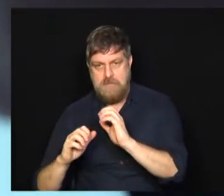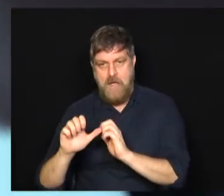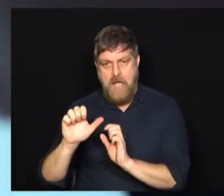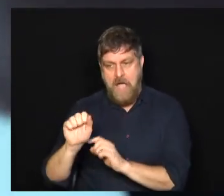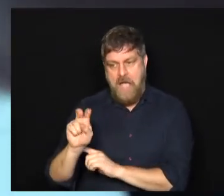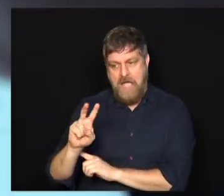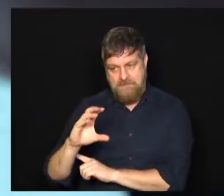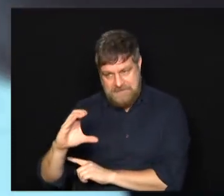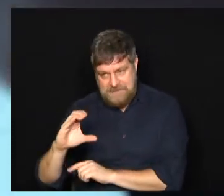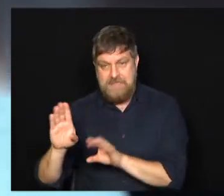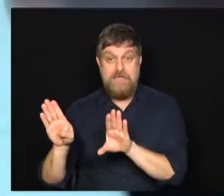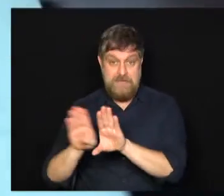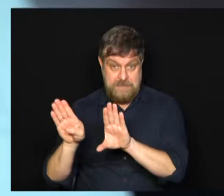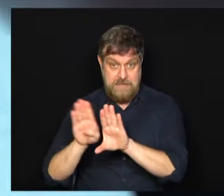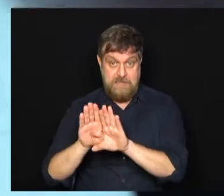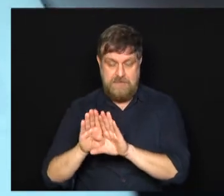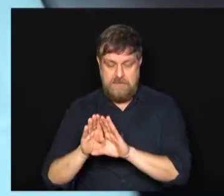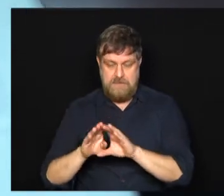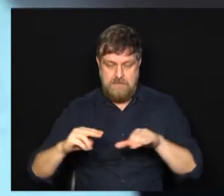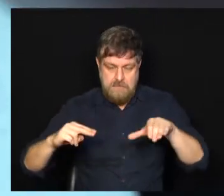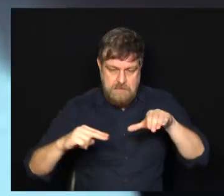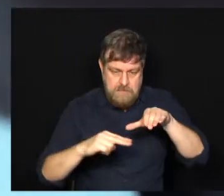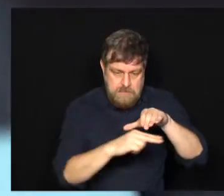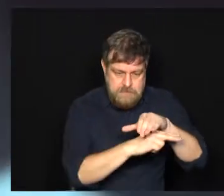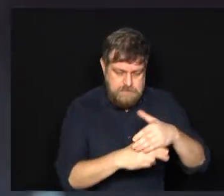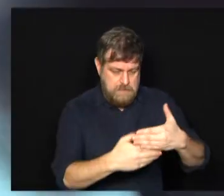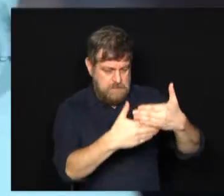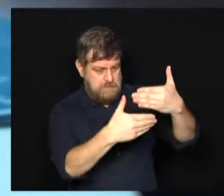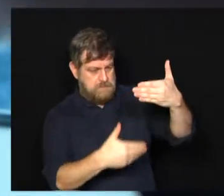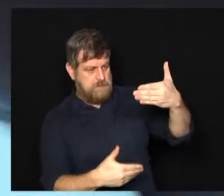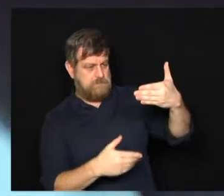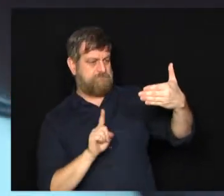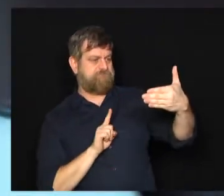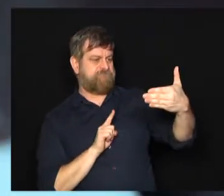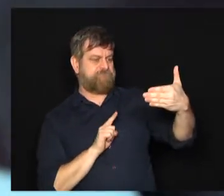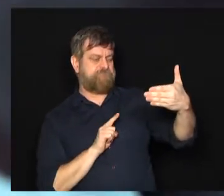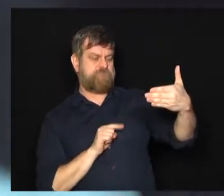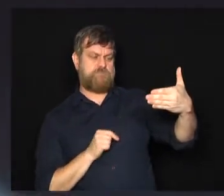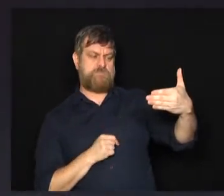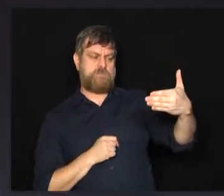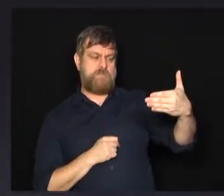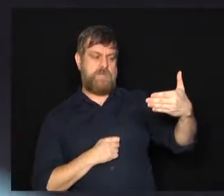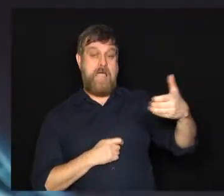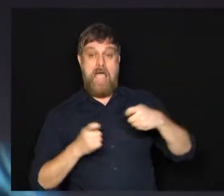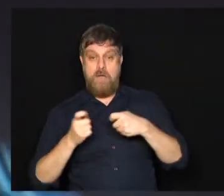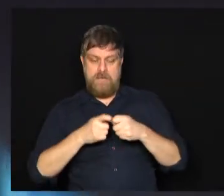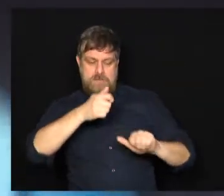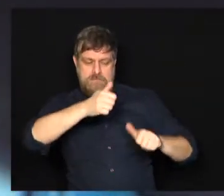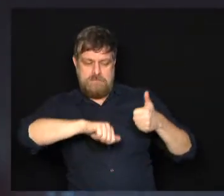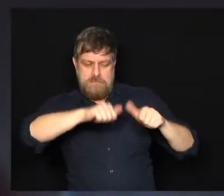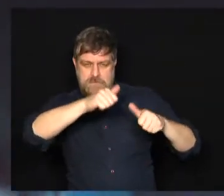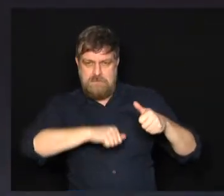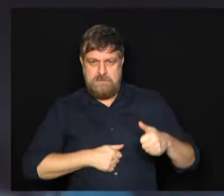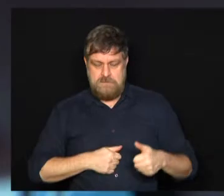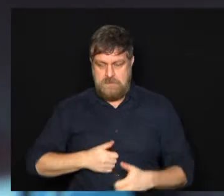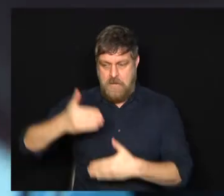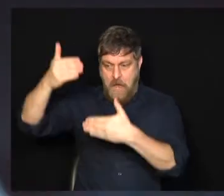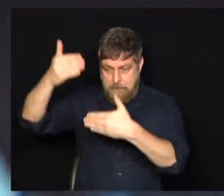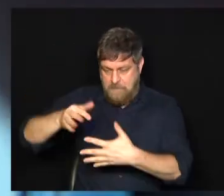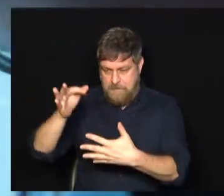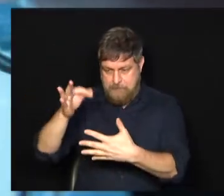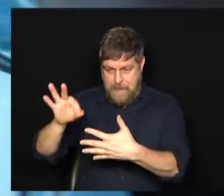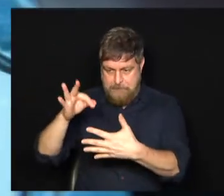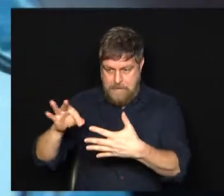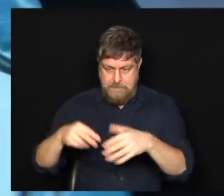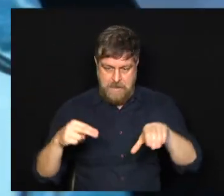AVCs isquêmicos silenciosos. Então, se o quadro é compatível na sua avaliação clínica, nos testes cognitivos e a ressonância